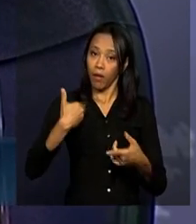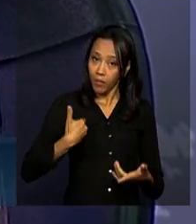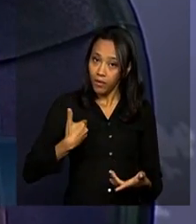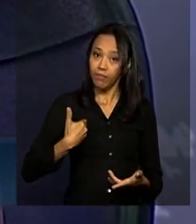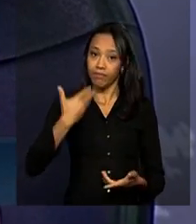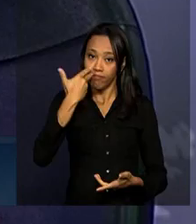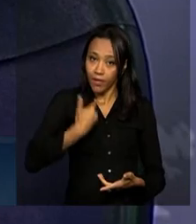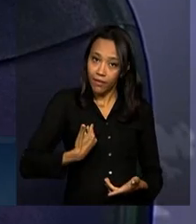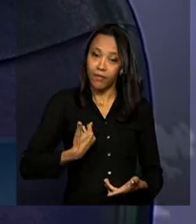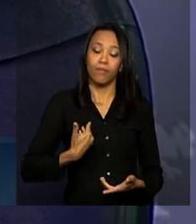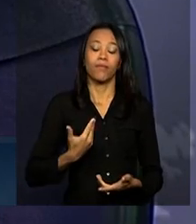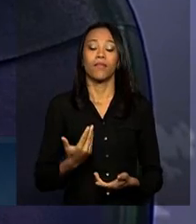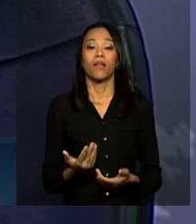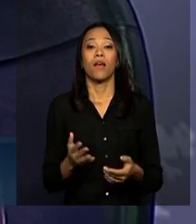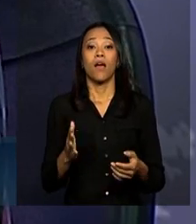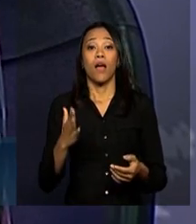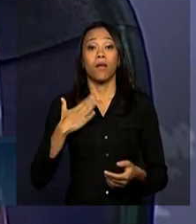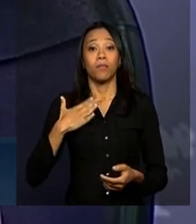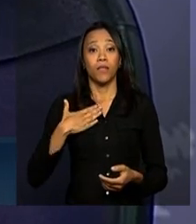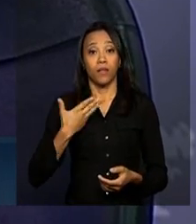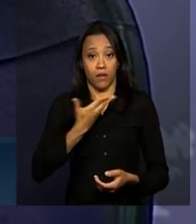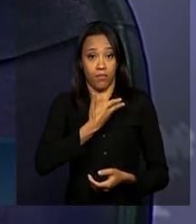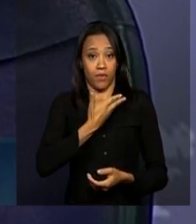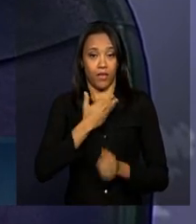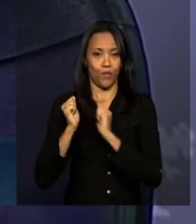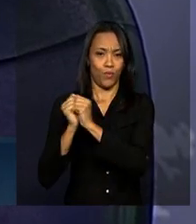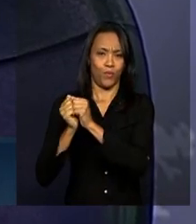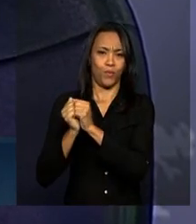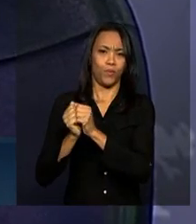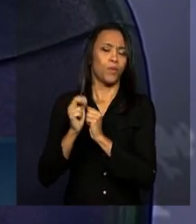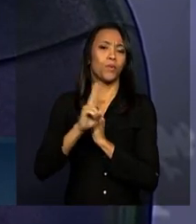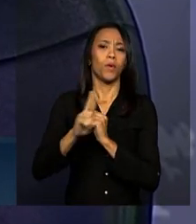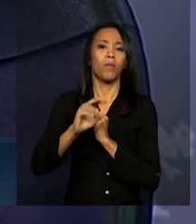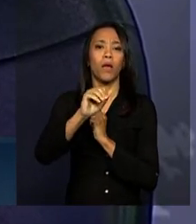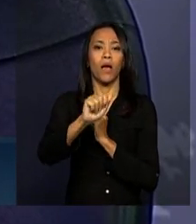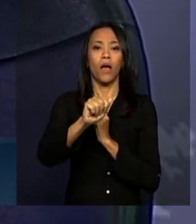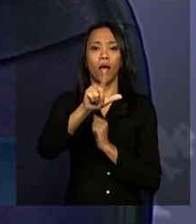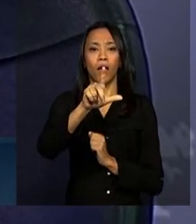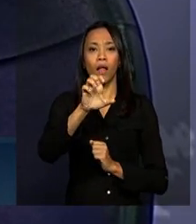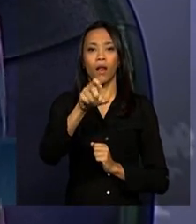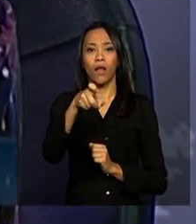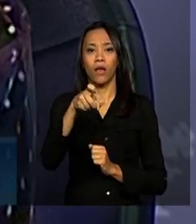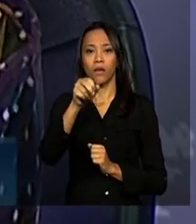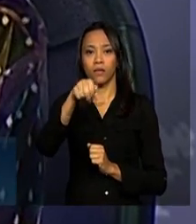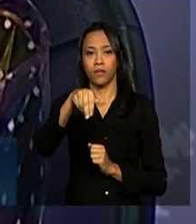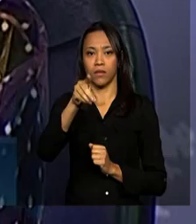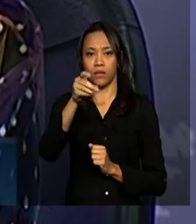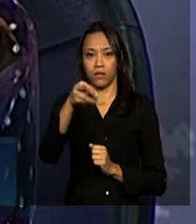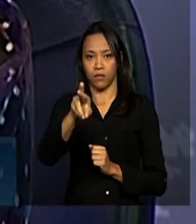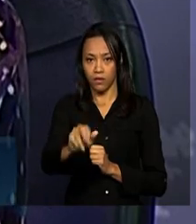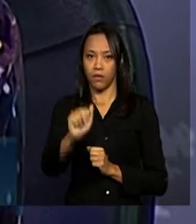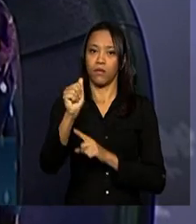A minha companheira, amiga Alessandra, da Contag,